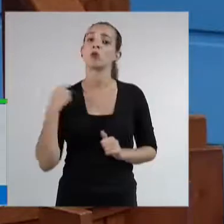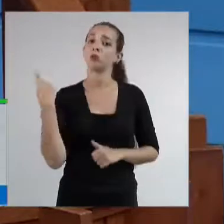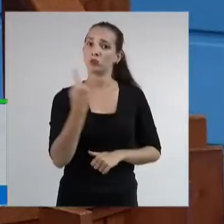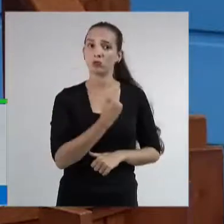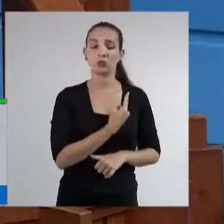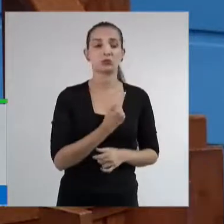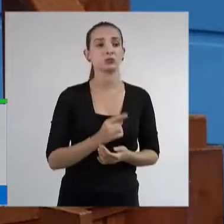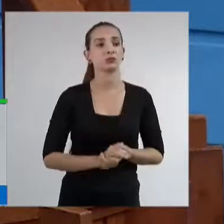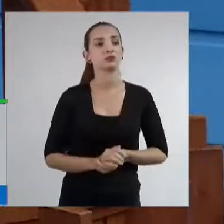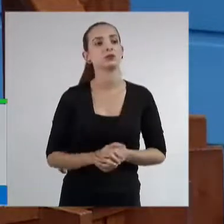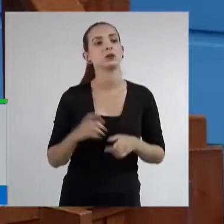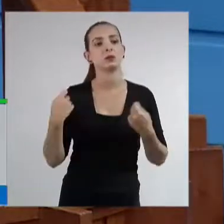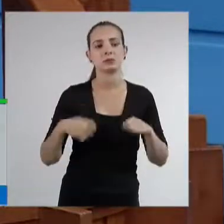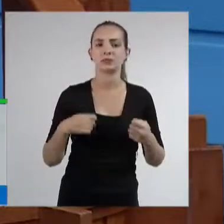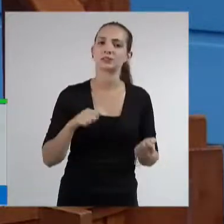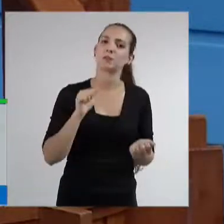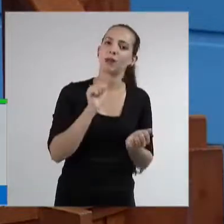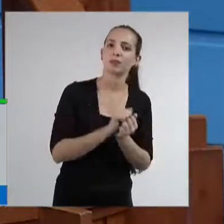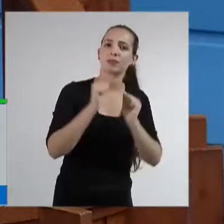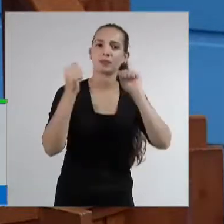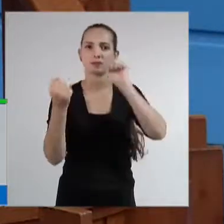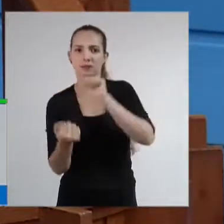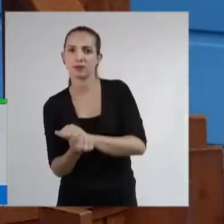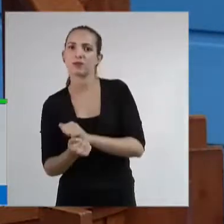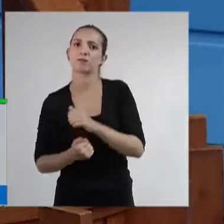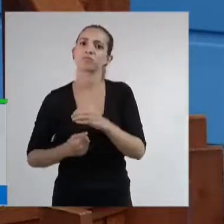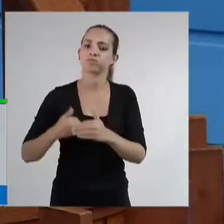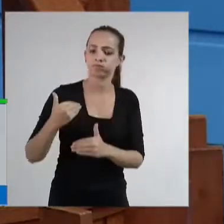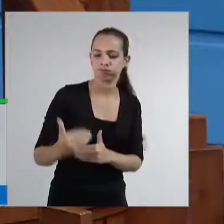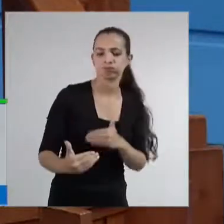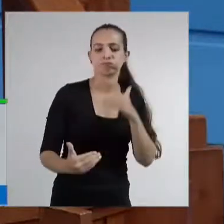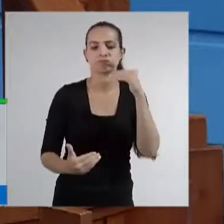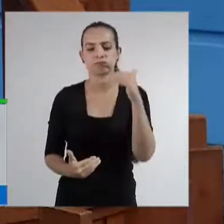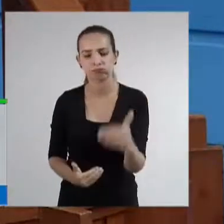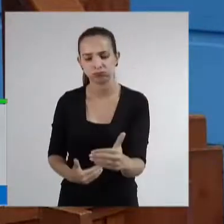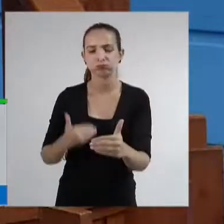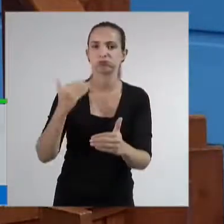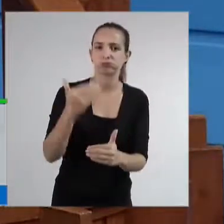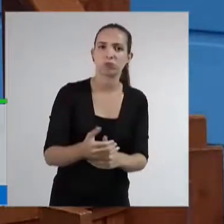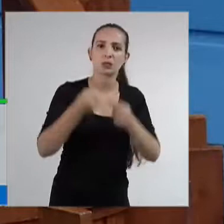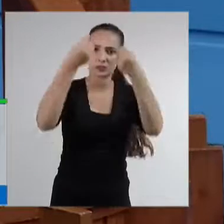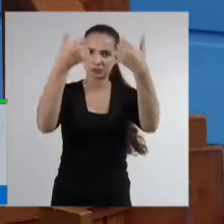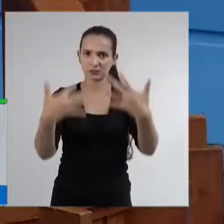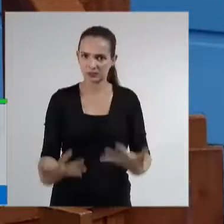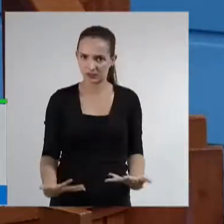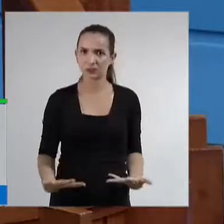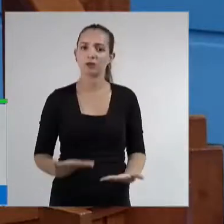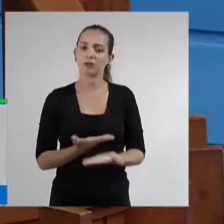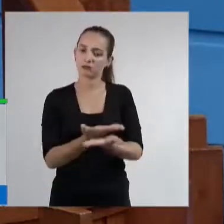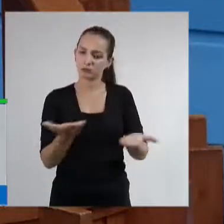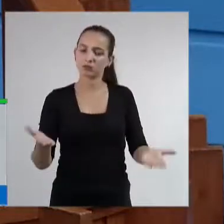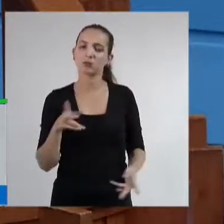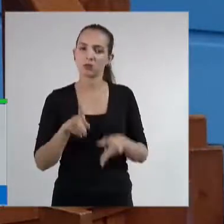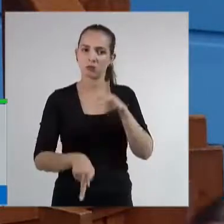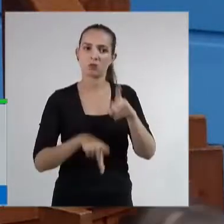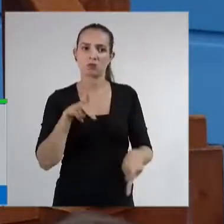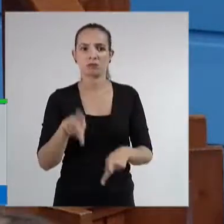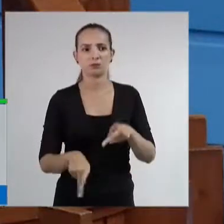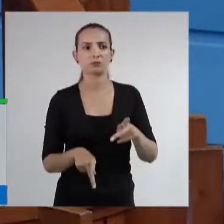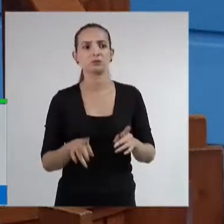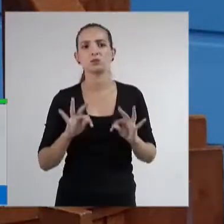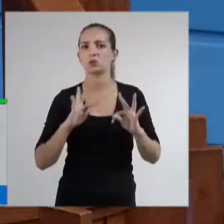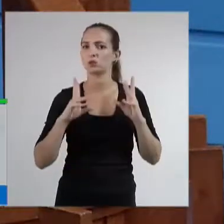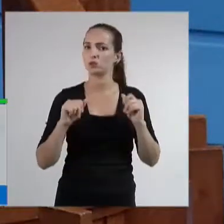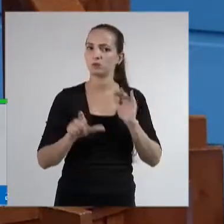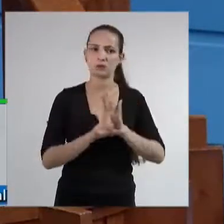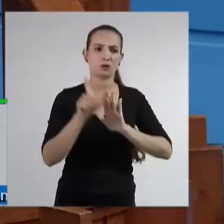Temos que, a cada passo que dermos, darmos uma satisfação à população. Nas nossas posições, dos projetos que aqui serão